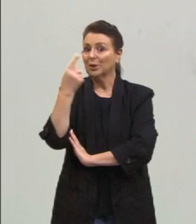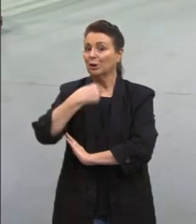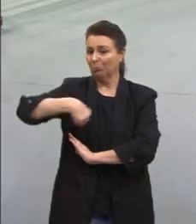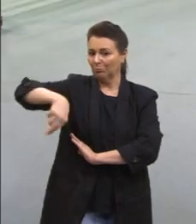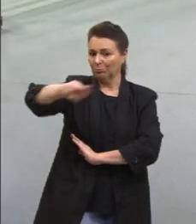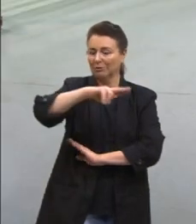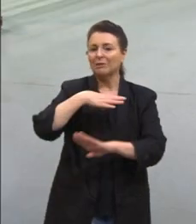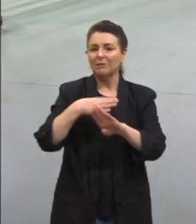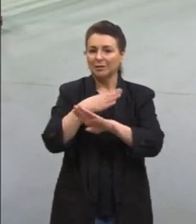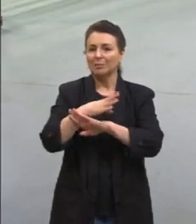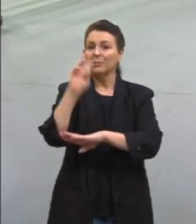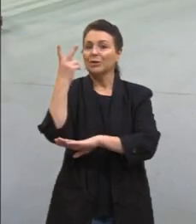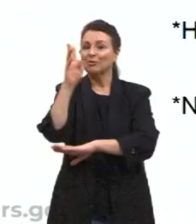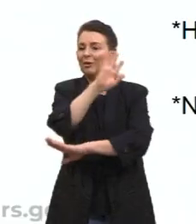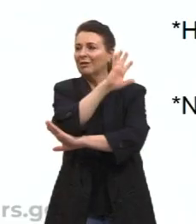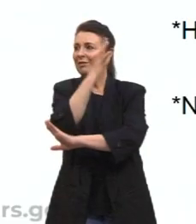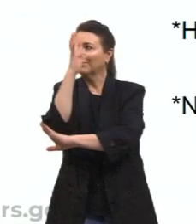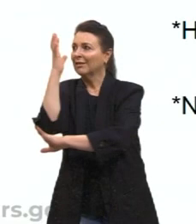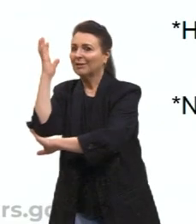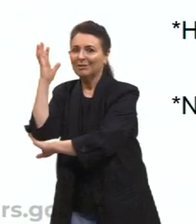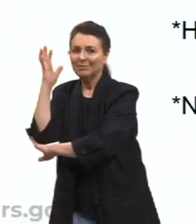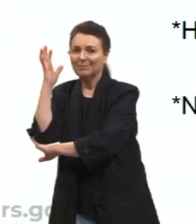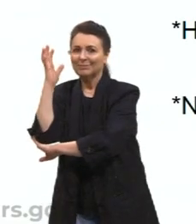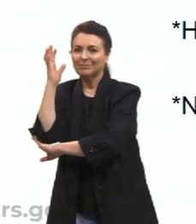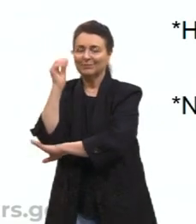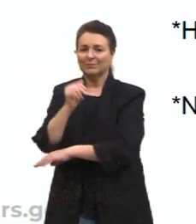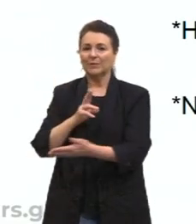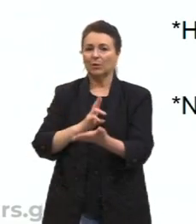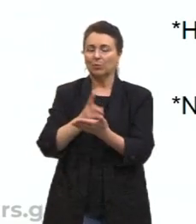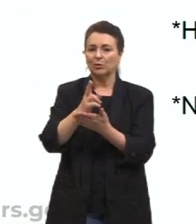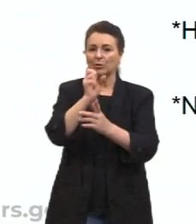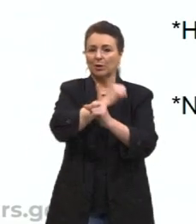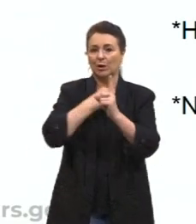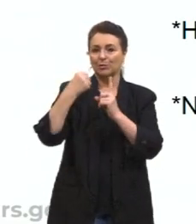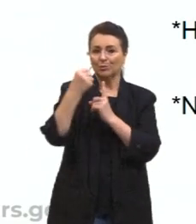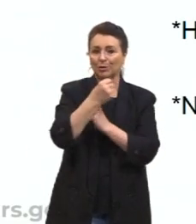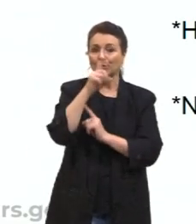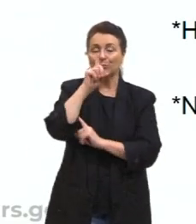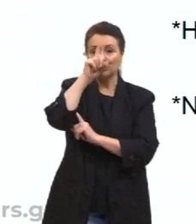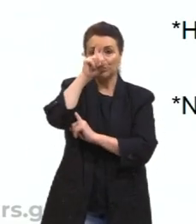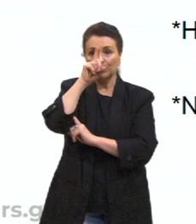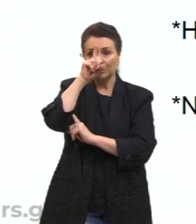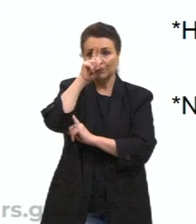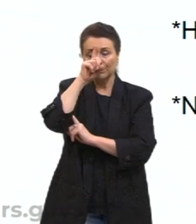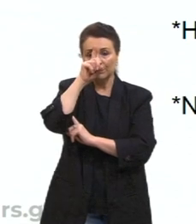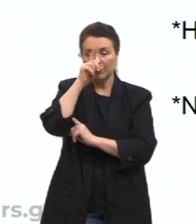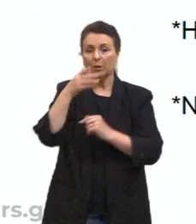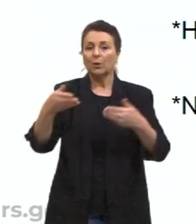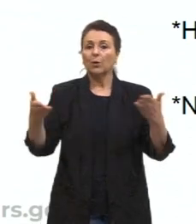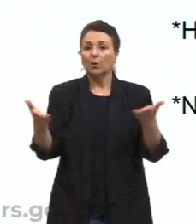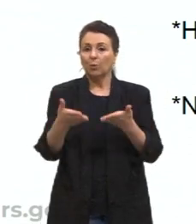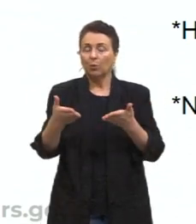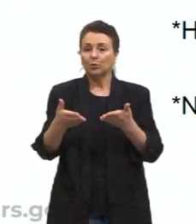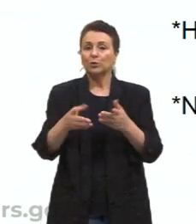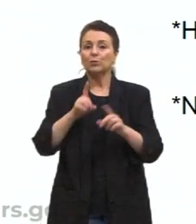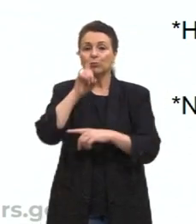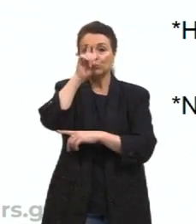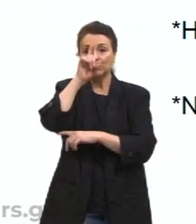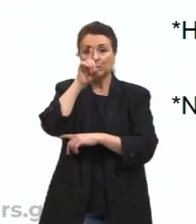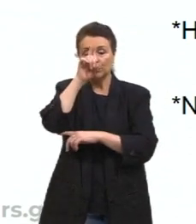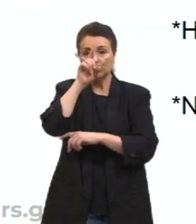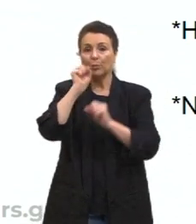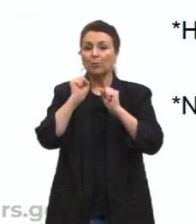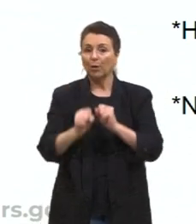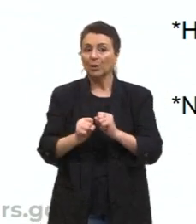dela olha seguindo a sua cidade de risco né então hoje olha só hoje os riscos poderiam ser